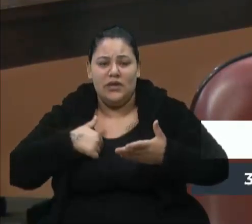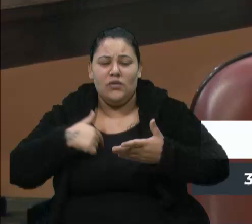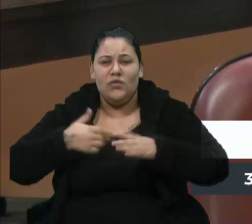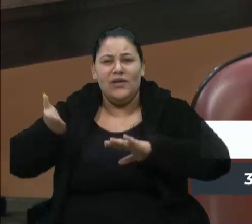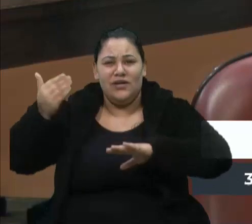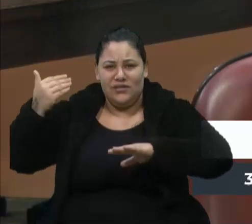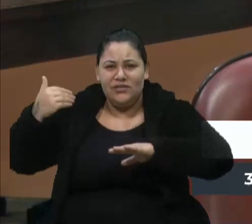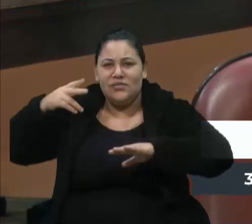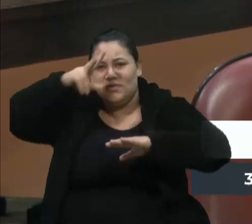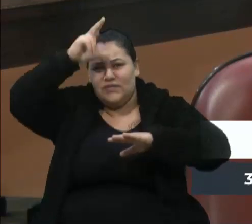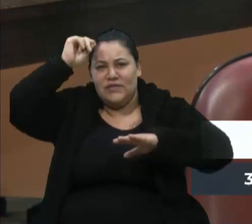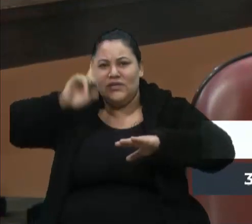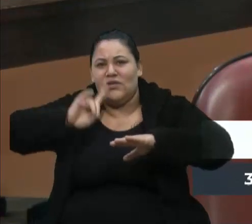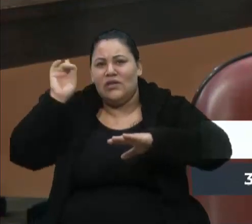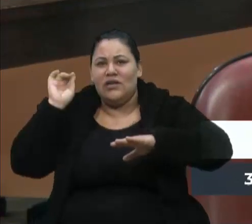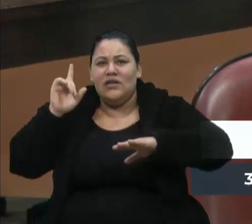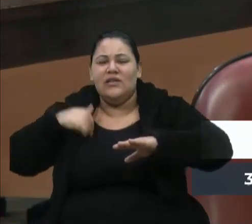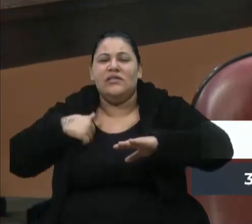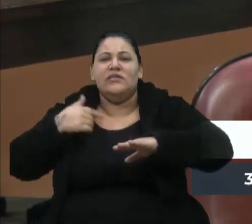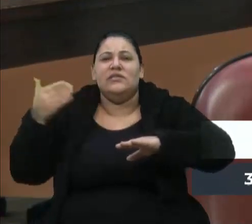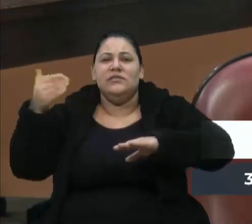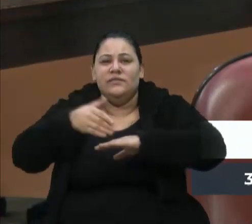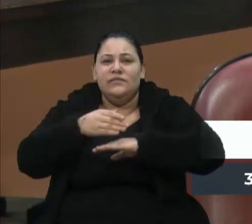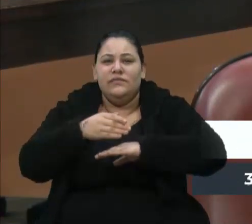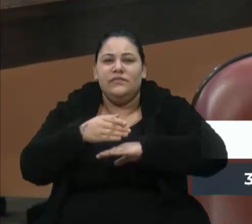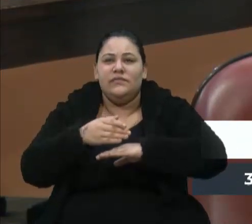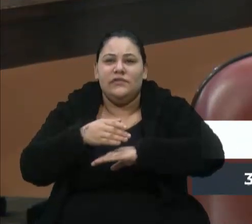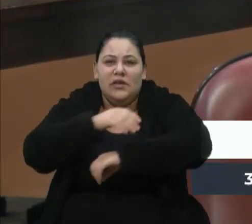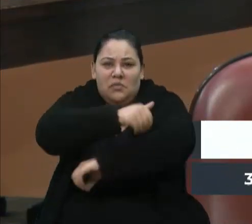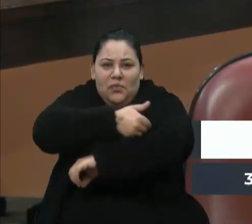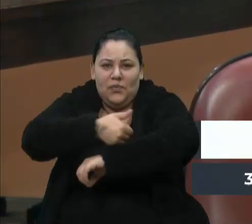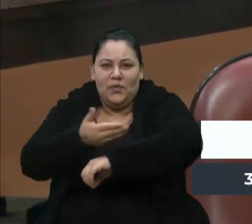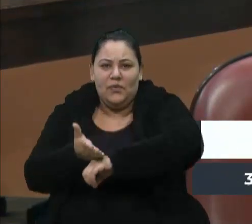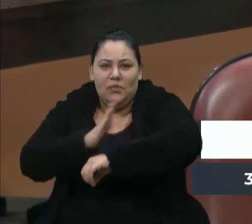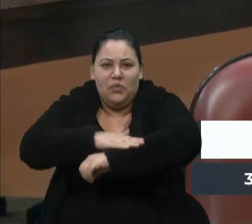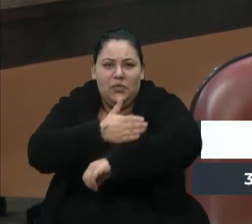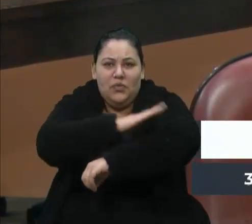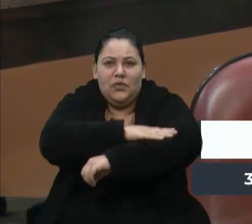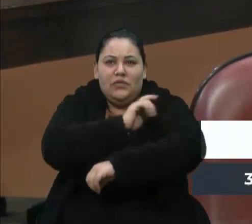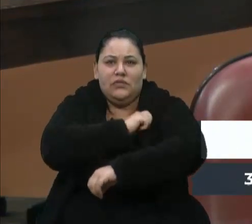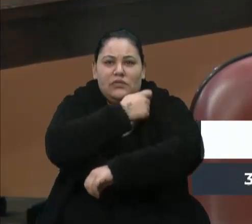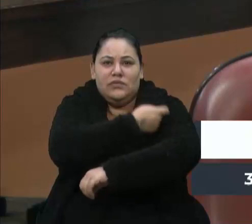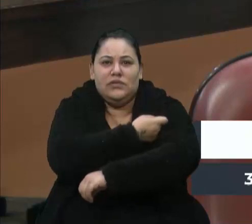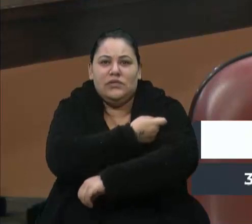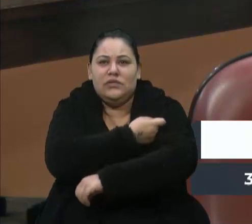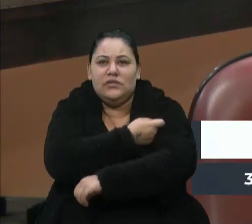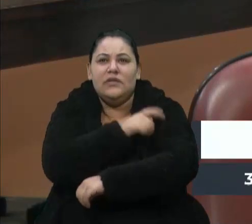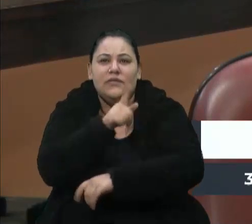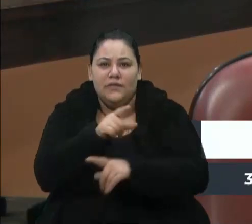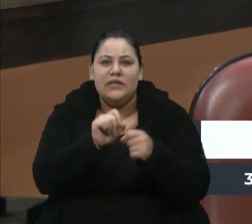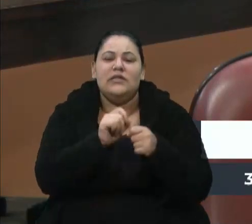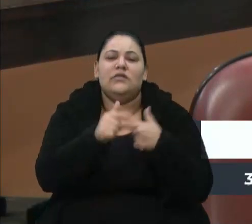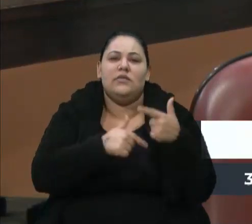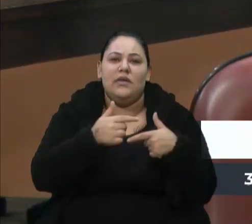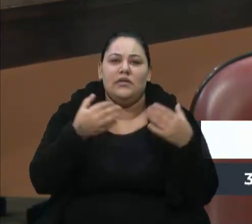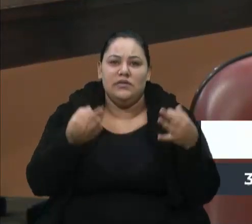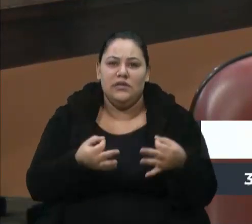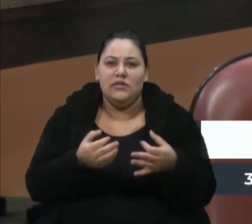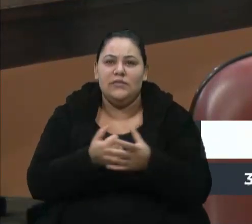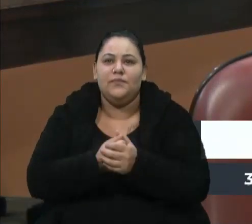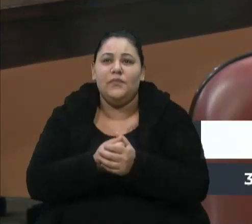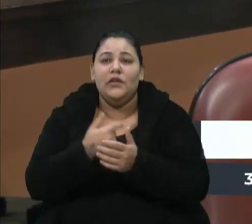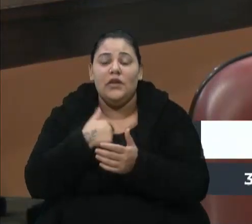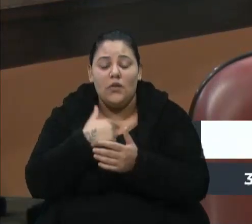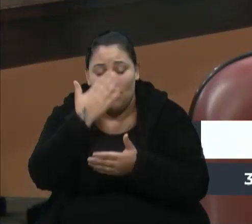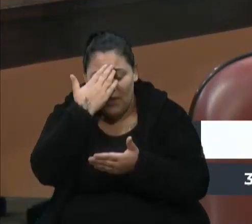vinha a Codeca lá, também tapa buraco, nem precisava fiscalizar que o trabalho era garantido. Então eu estou dando esse voto